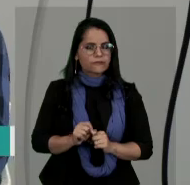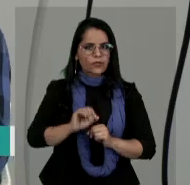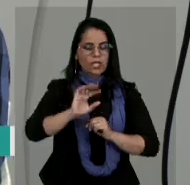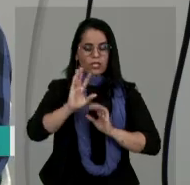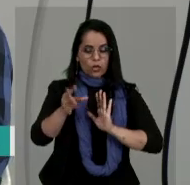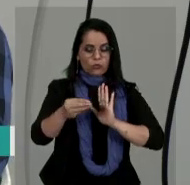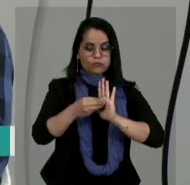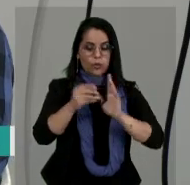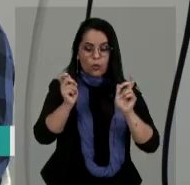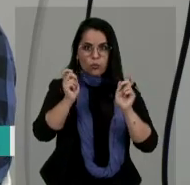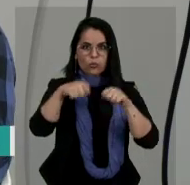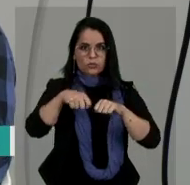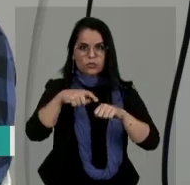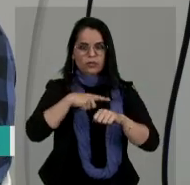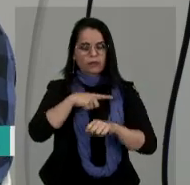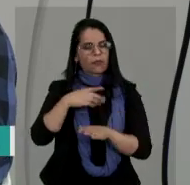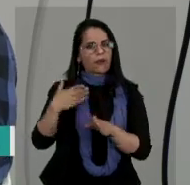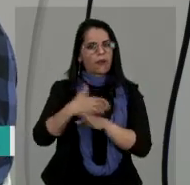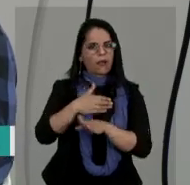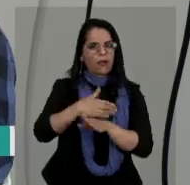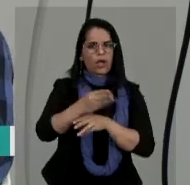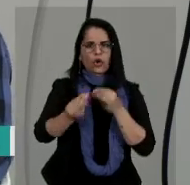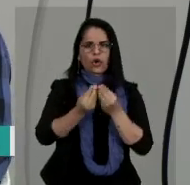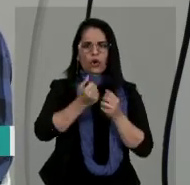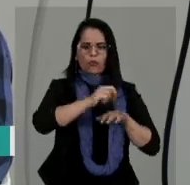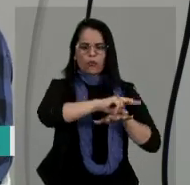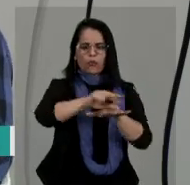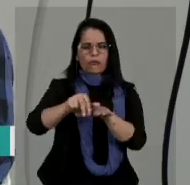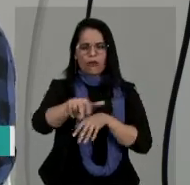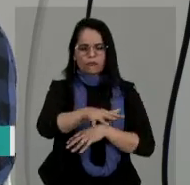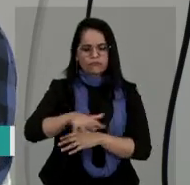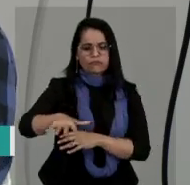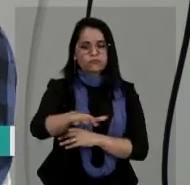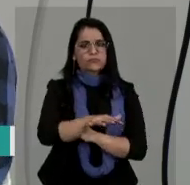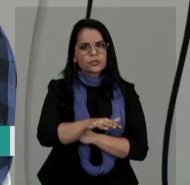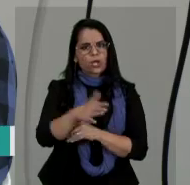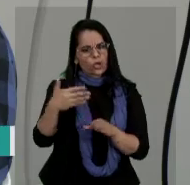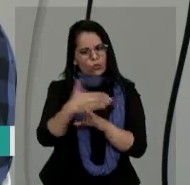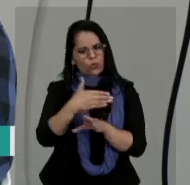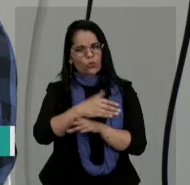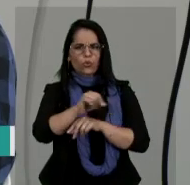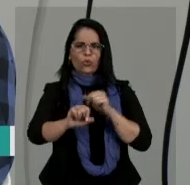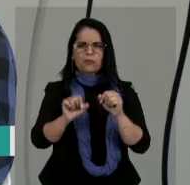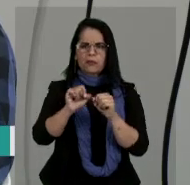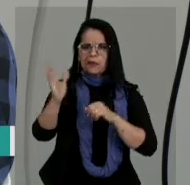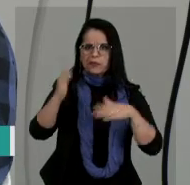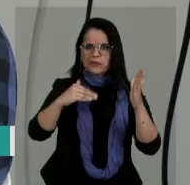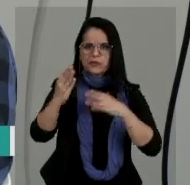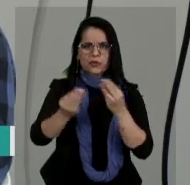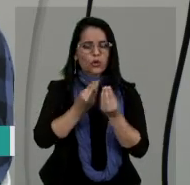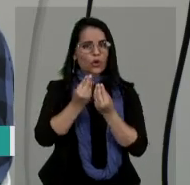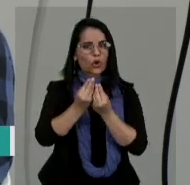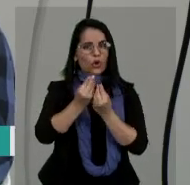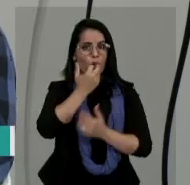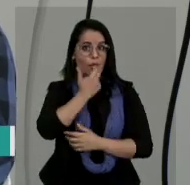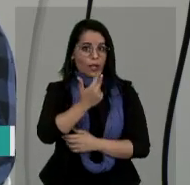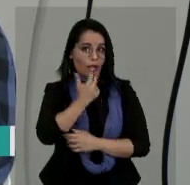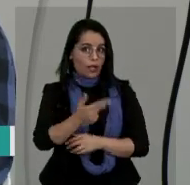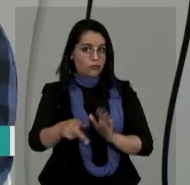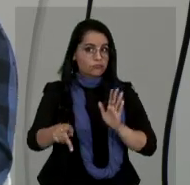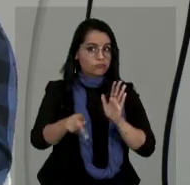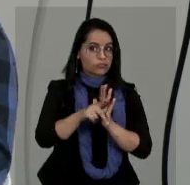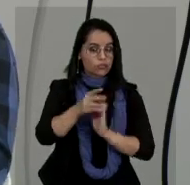colocado para ele a possibilidade do acesso a diversos espaços. E esse acesso, ele vem através da sua língua, é